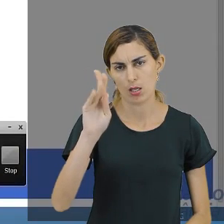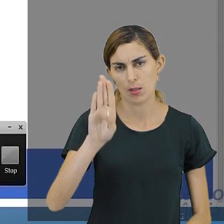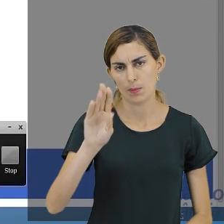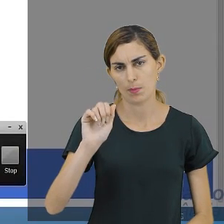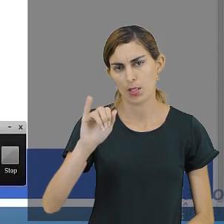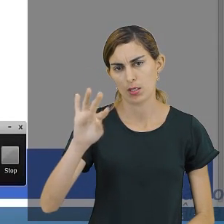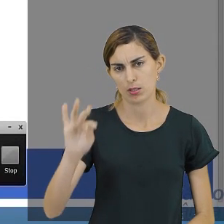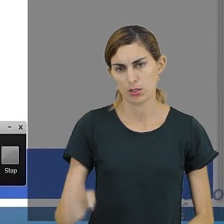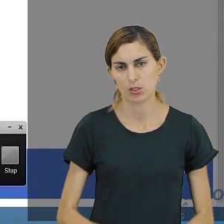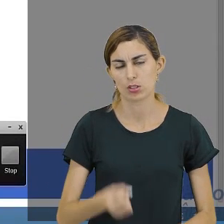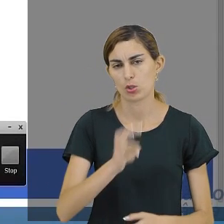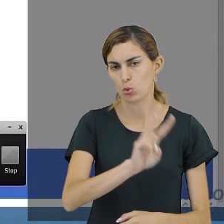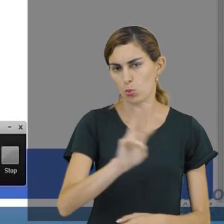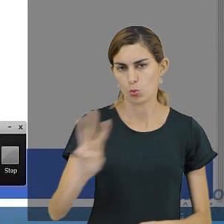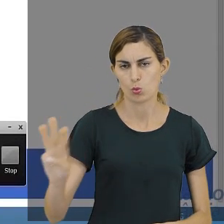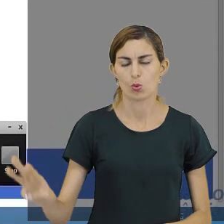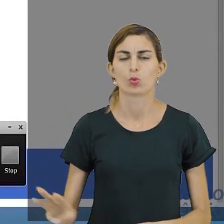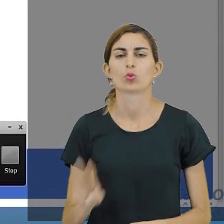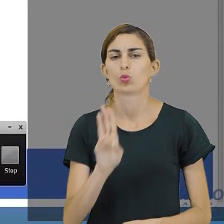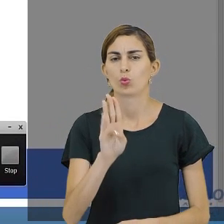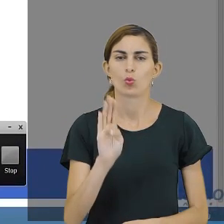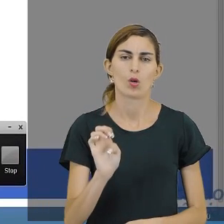lá no site da Abra Web.